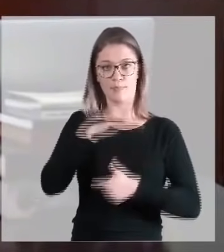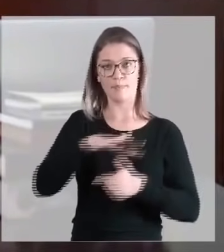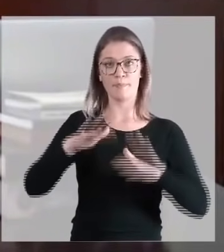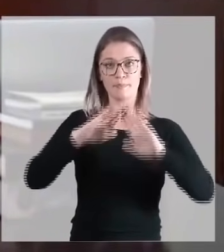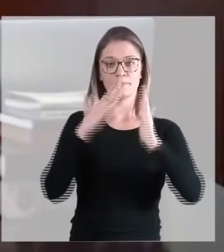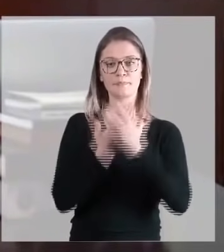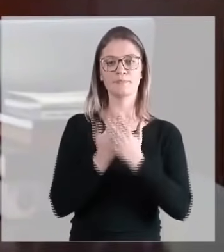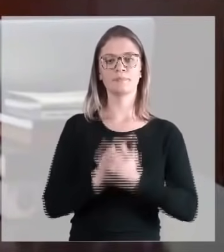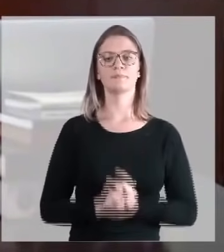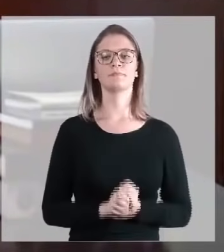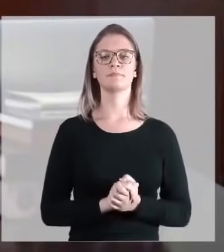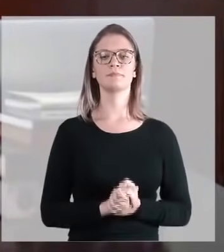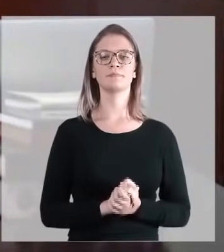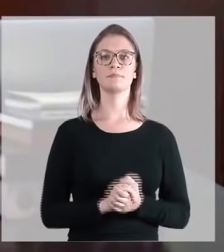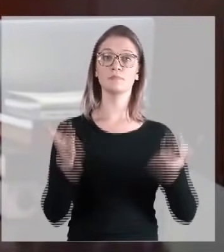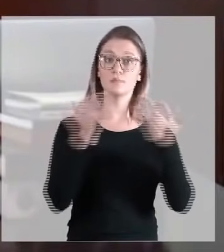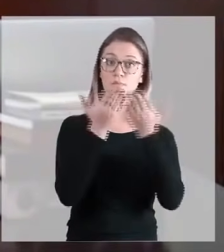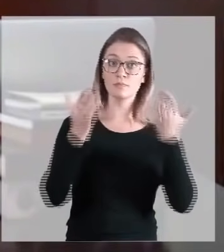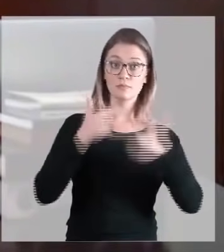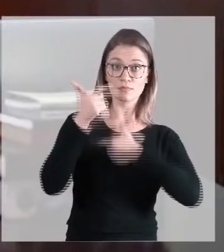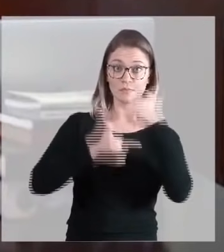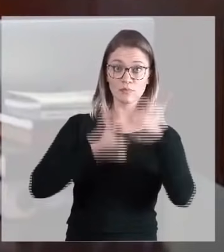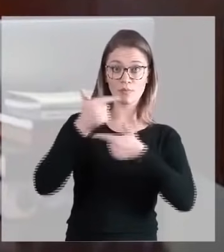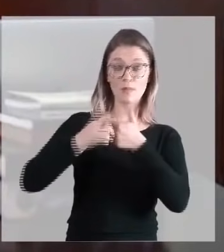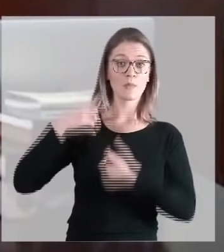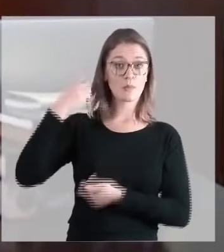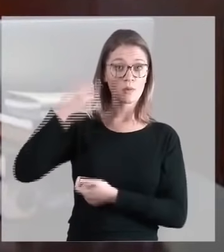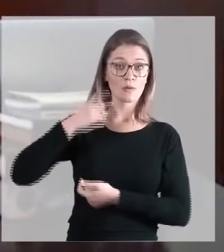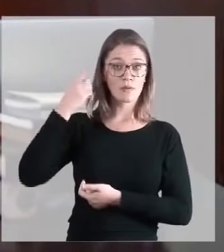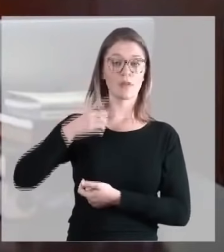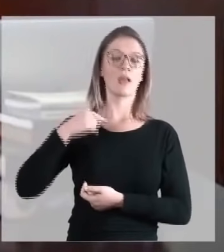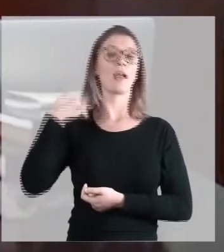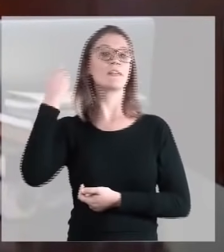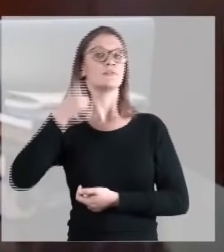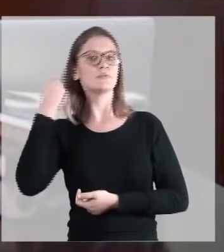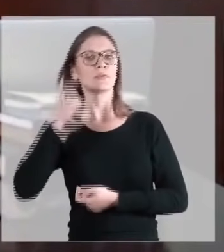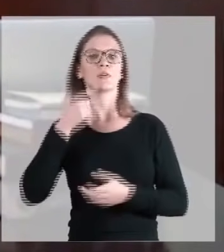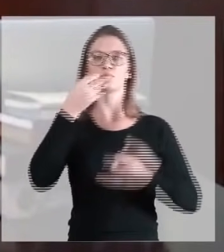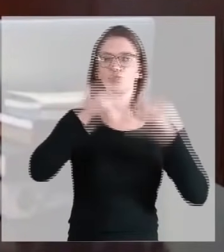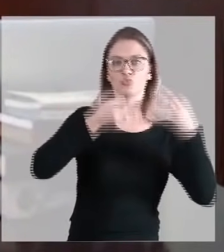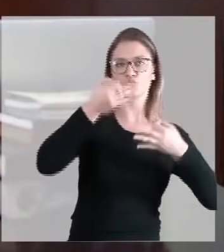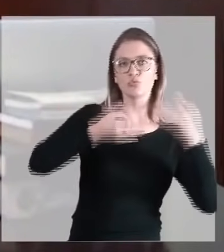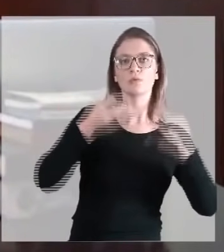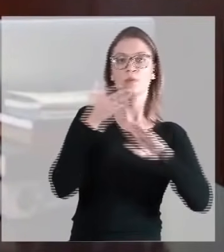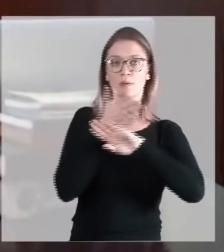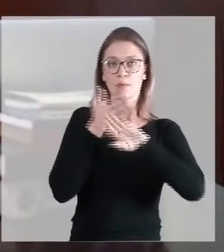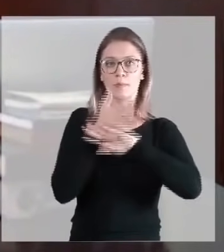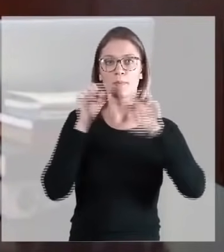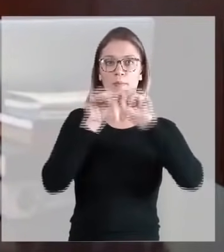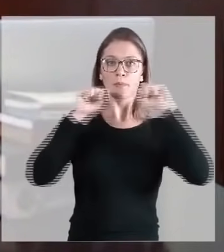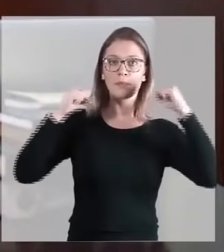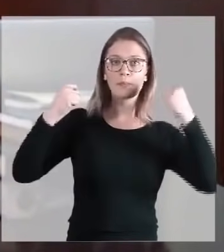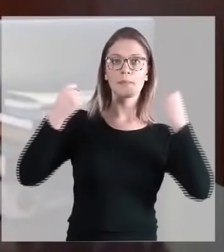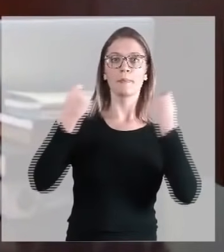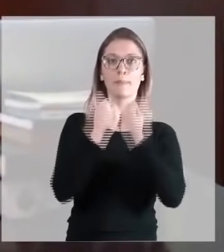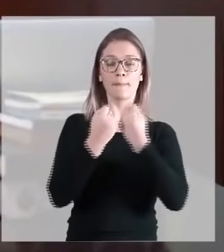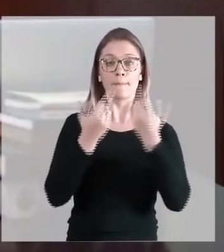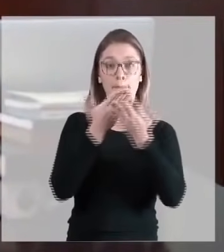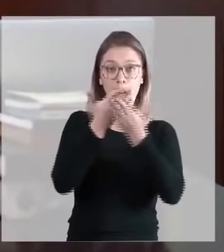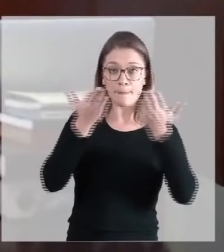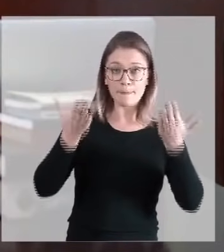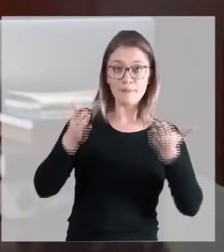escolar. E você que trabalha com direito, advogado, jurista, que está participando também desse seminário, você